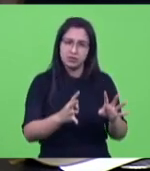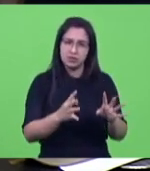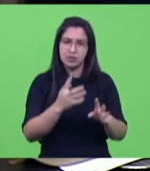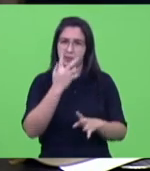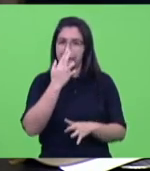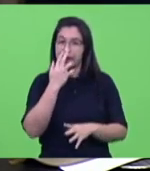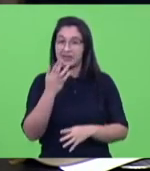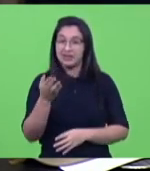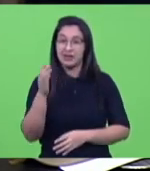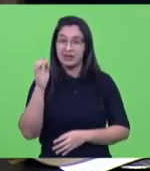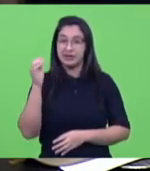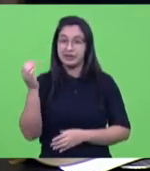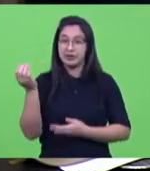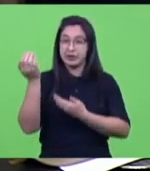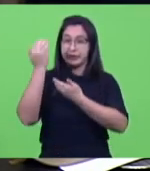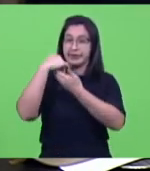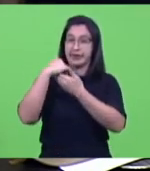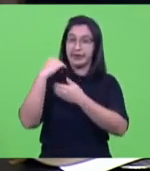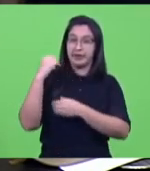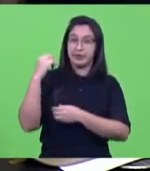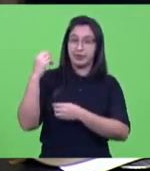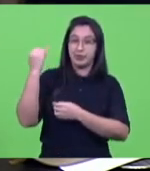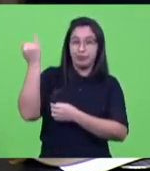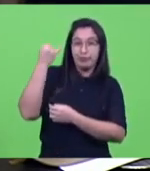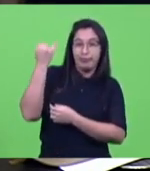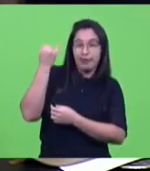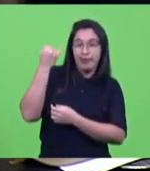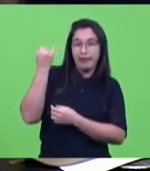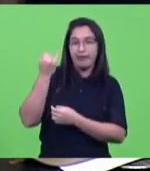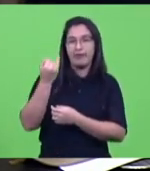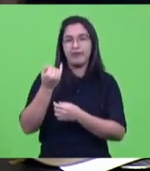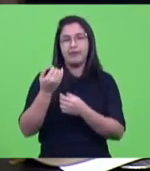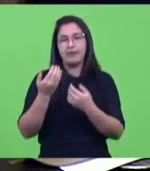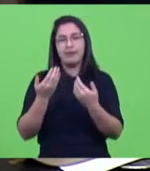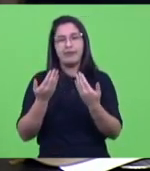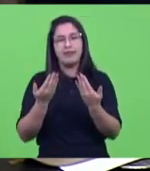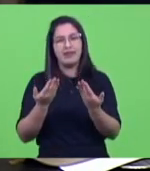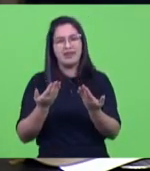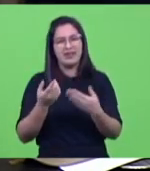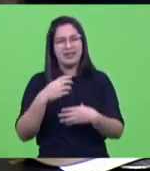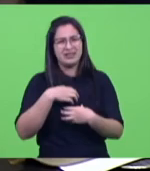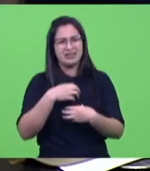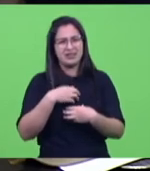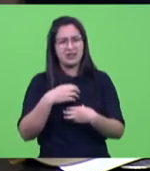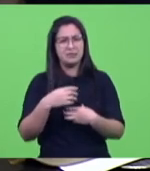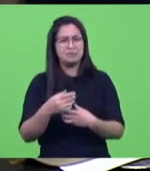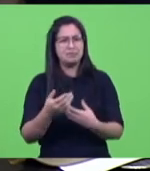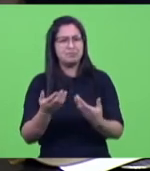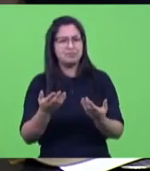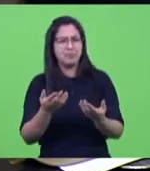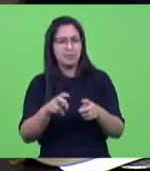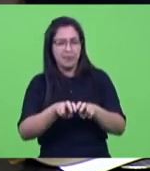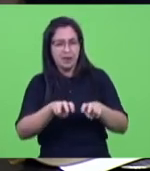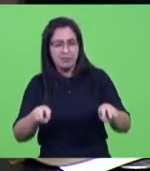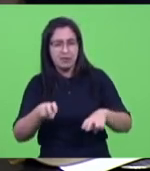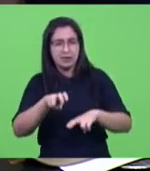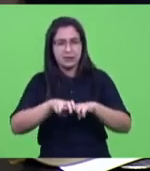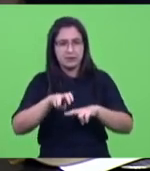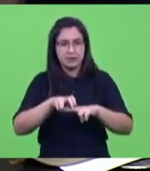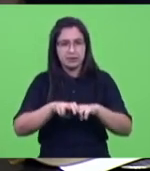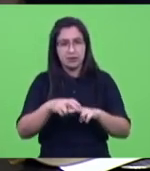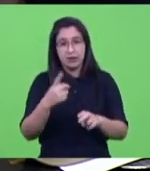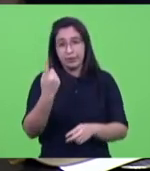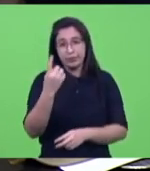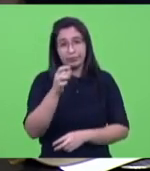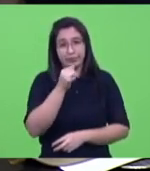que mantém essas medidas incoerentes, que fica asfixiando um setor. Não só nas mesas e cadeiras, por exemplo, que é